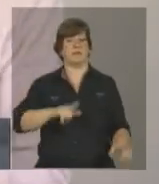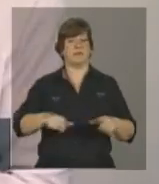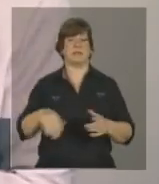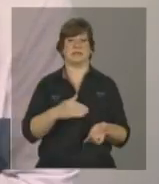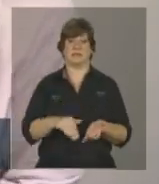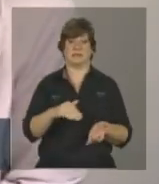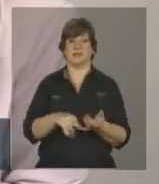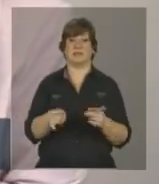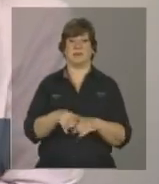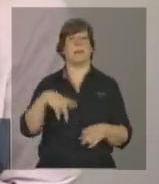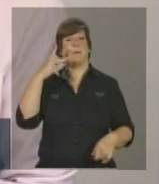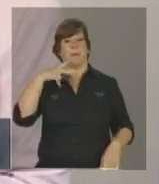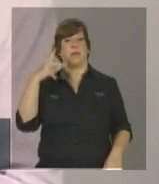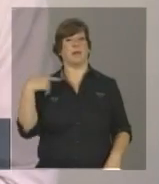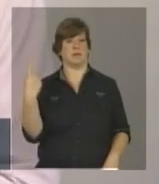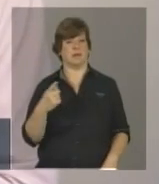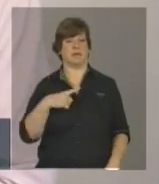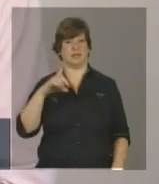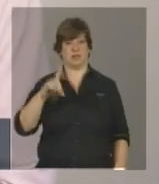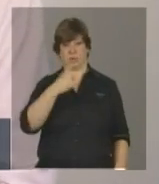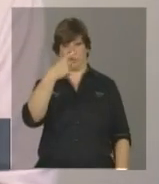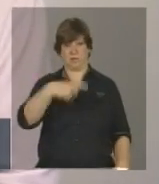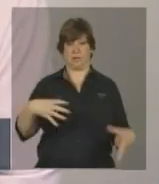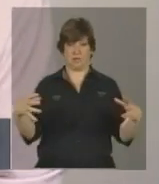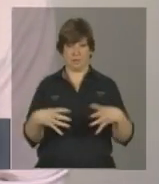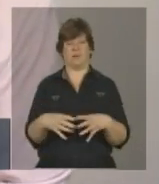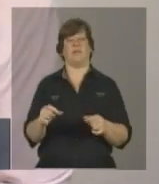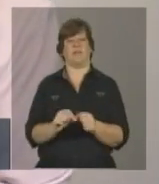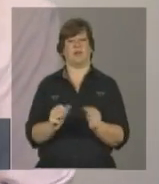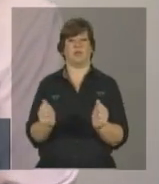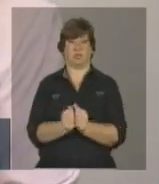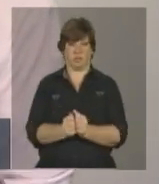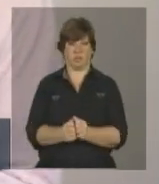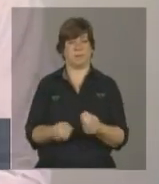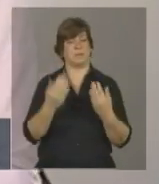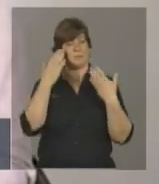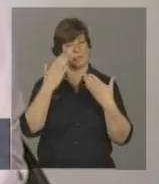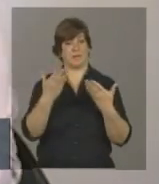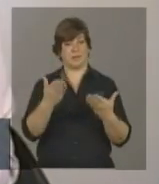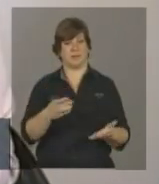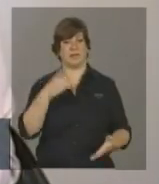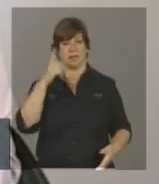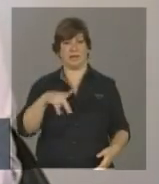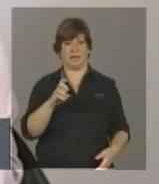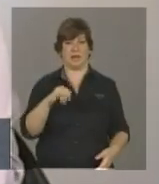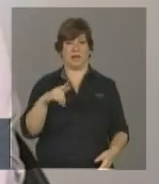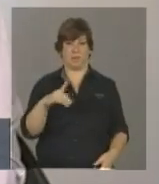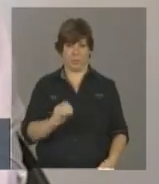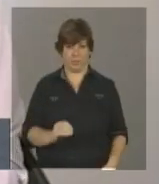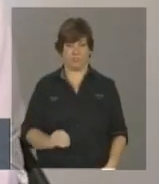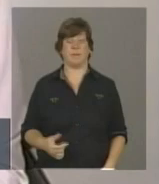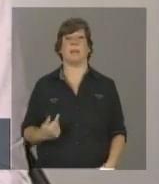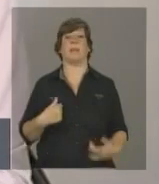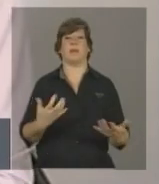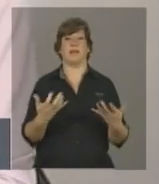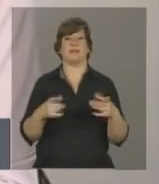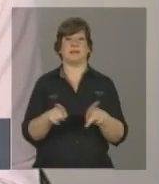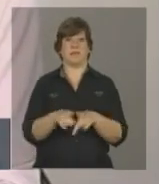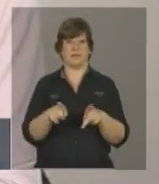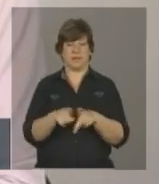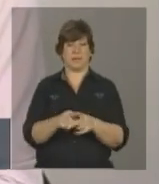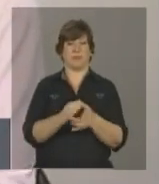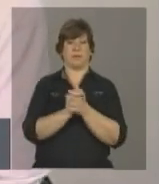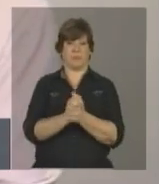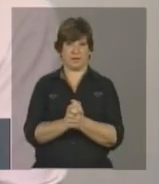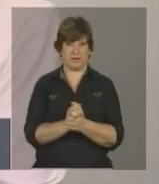Secretaria e que os parlamentares da área de Direitos Humanos estarão desenvolvendo conjuntamente. Muito obrigada, deputada Keiko. Quero também cumprimentar